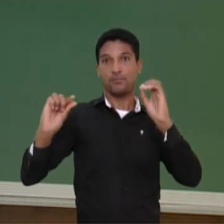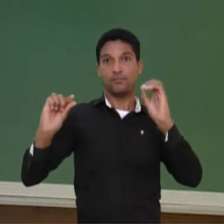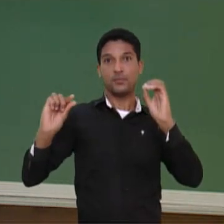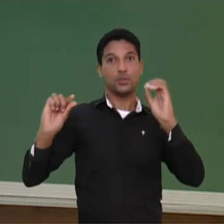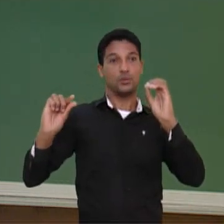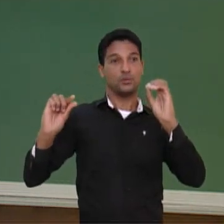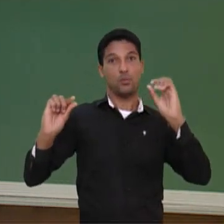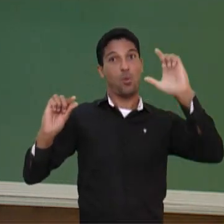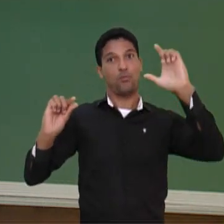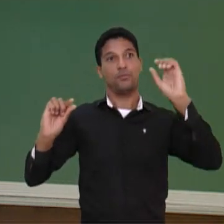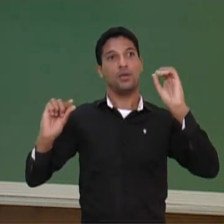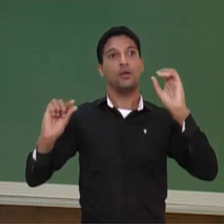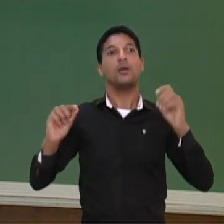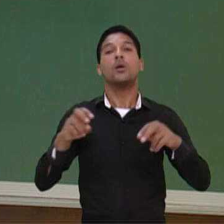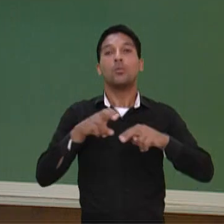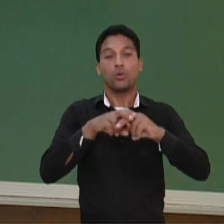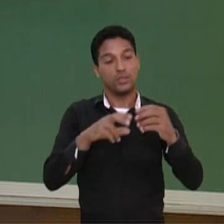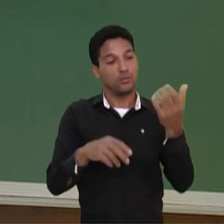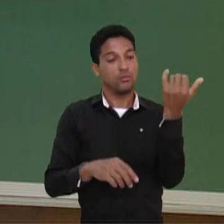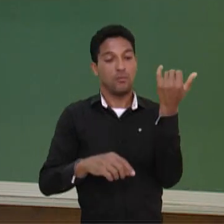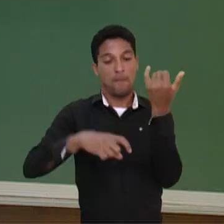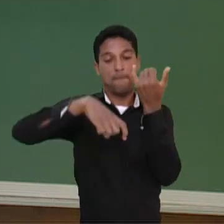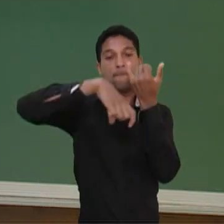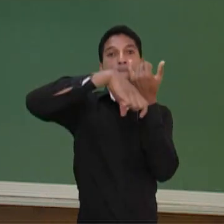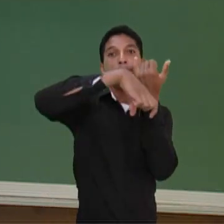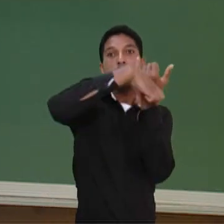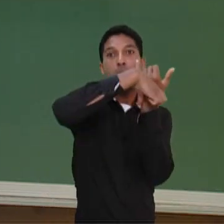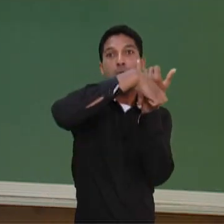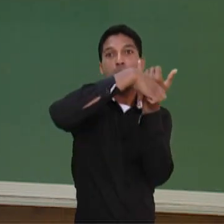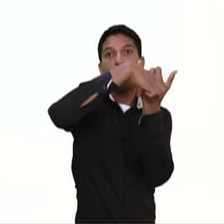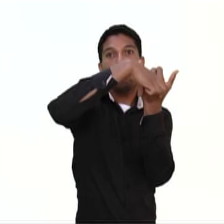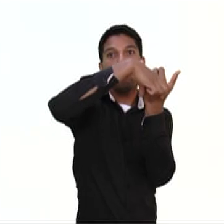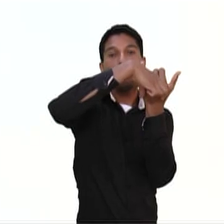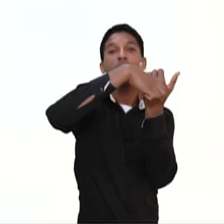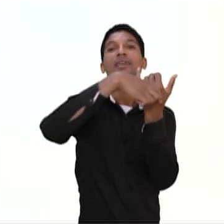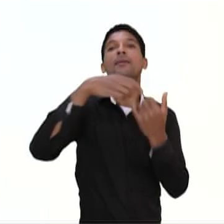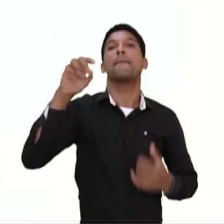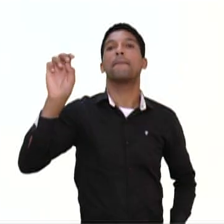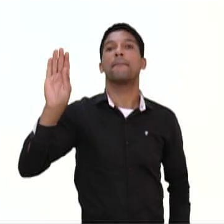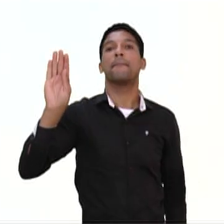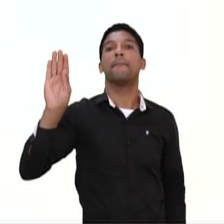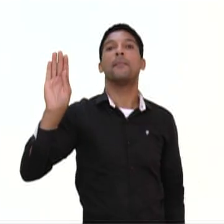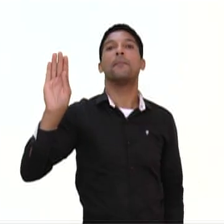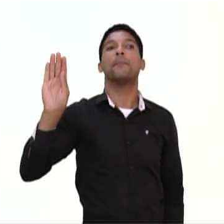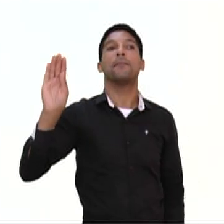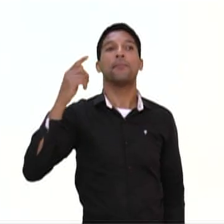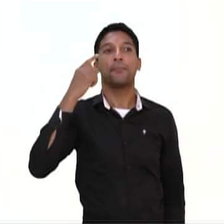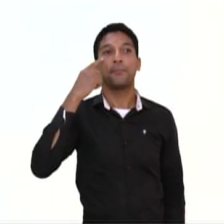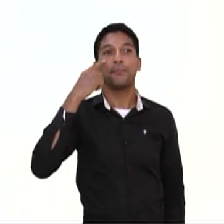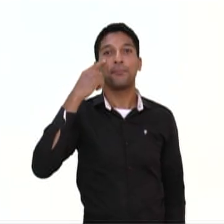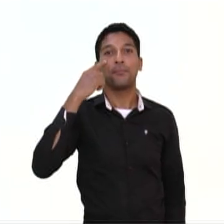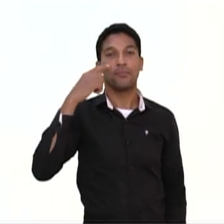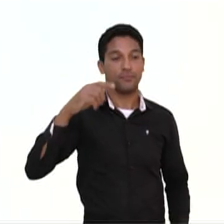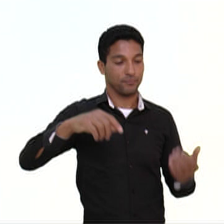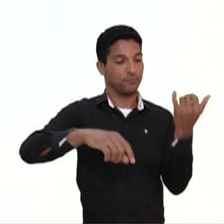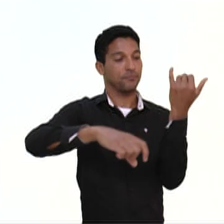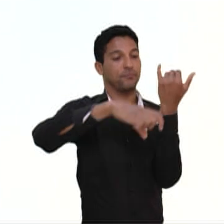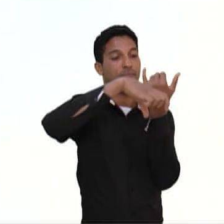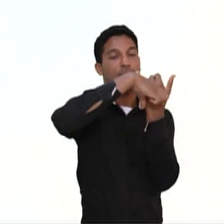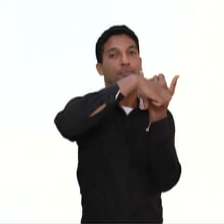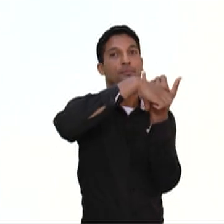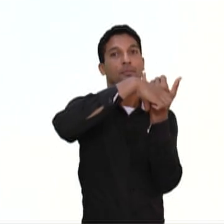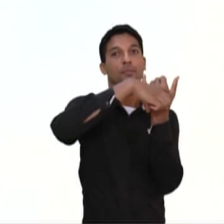Concavidade voltada para baixo. Então, eu tenho os dois negativos aí, né? A menor que zero e B menor que